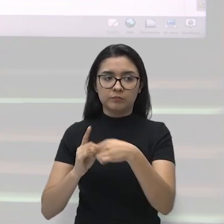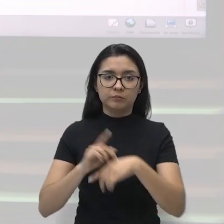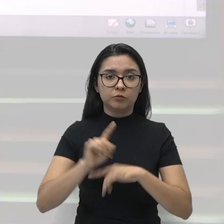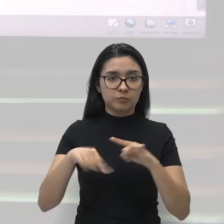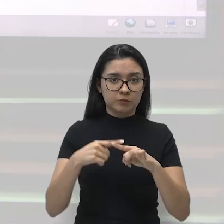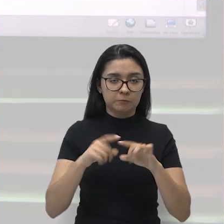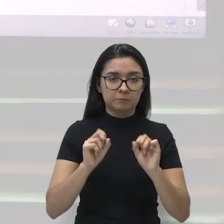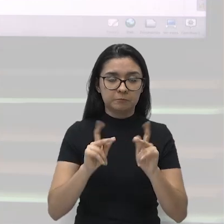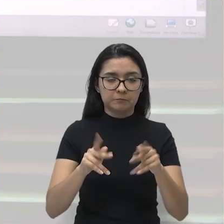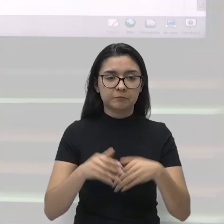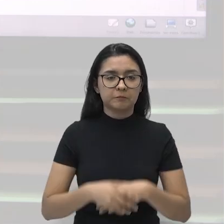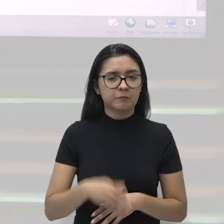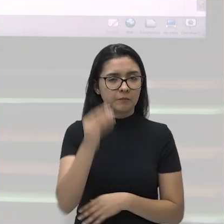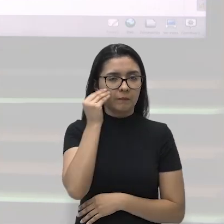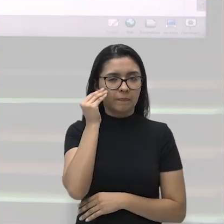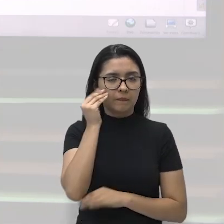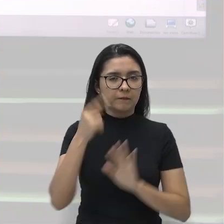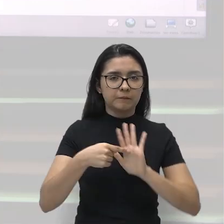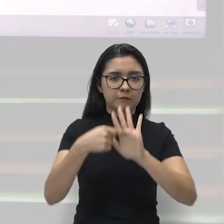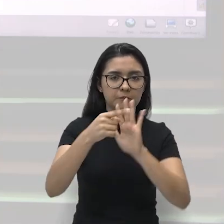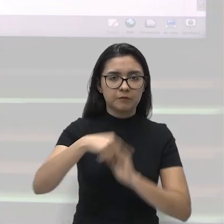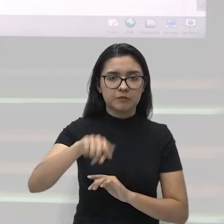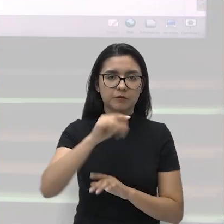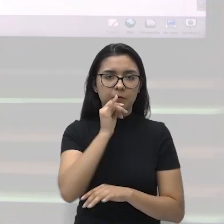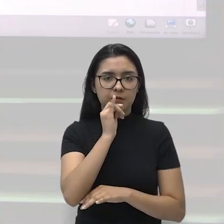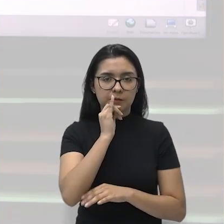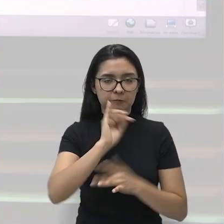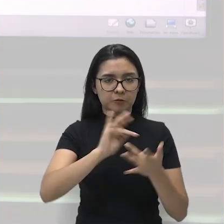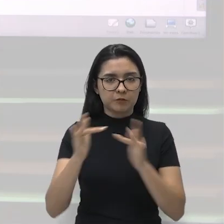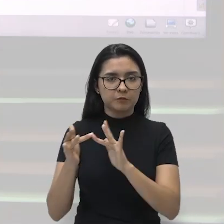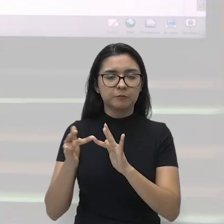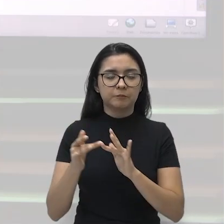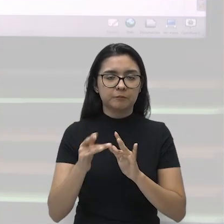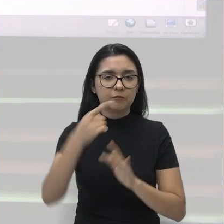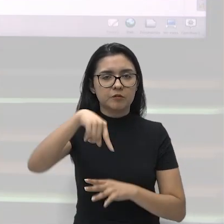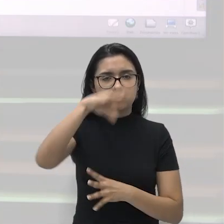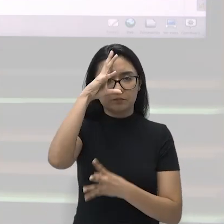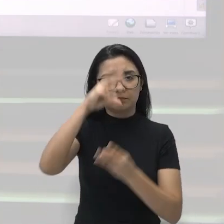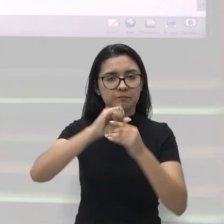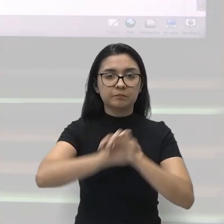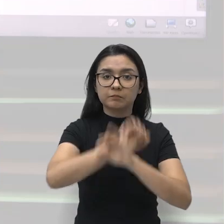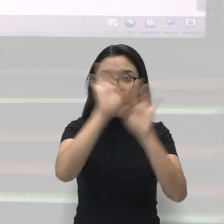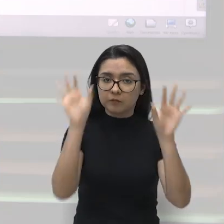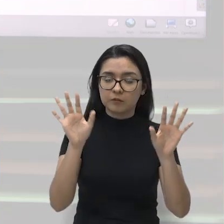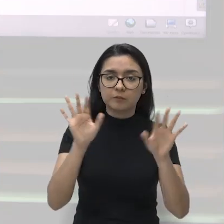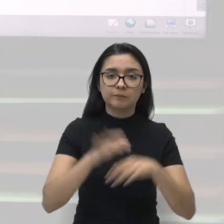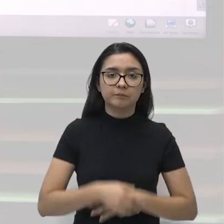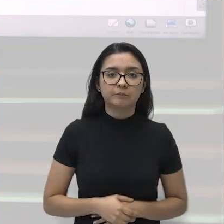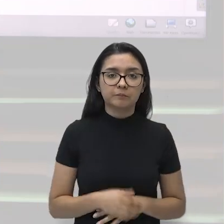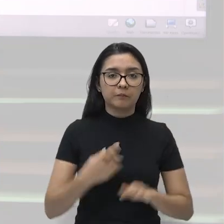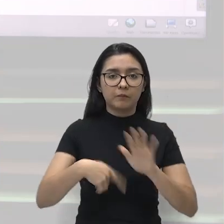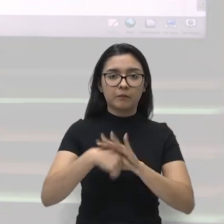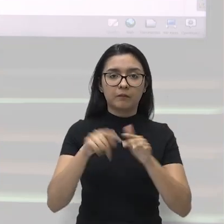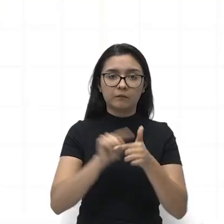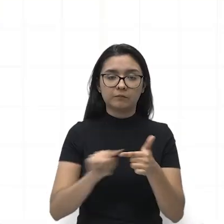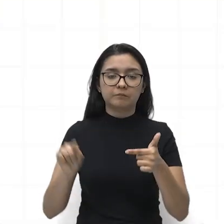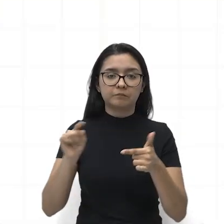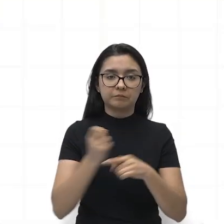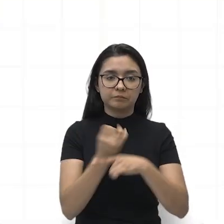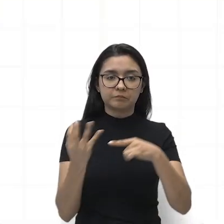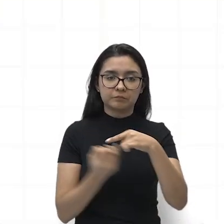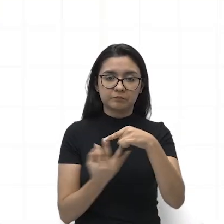Beleza? Veja comigo porque eu tenho uma situação aqui contextualizada para você compreender bem a ideia da divisão, tá bom? Vem aqui